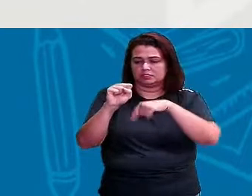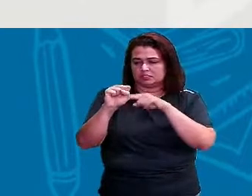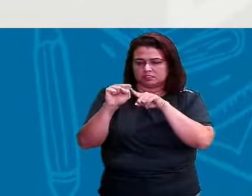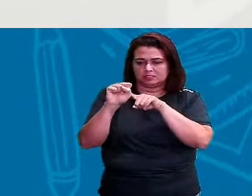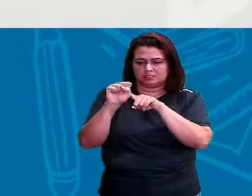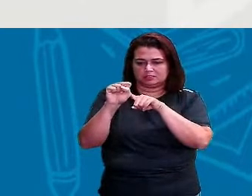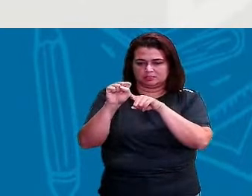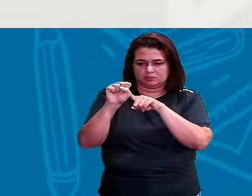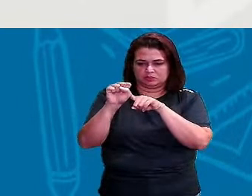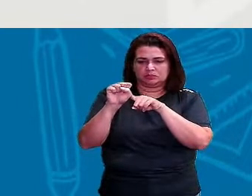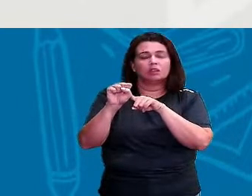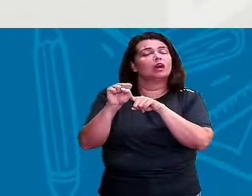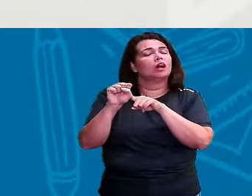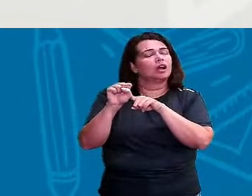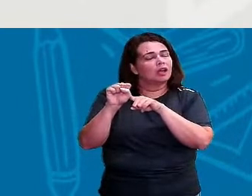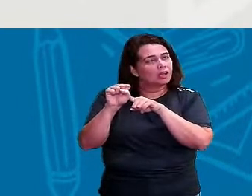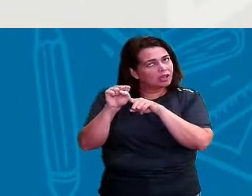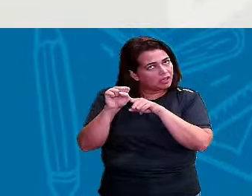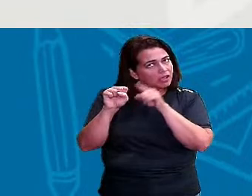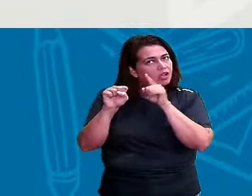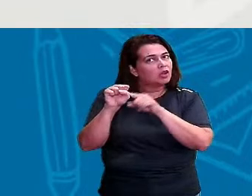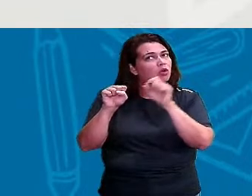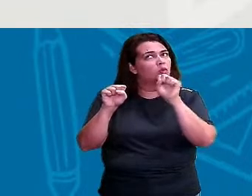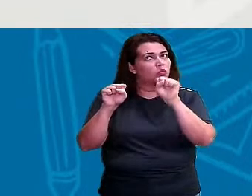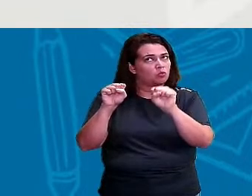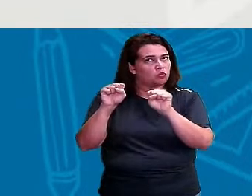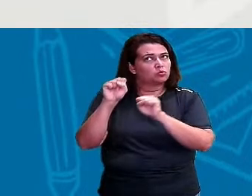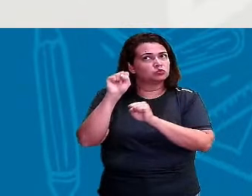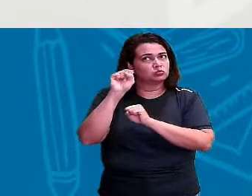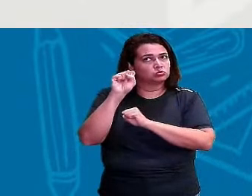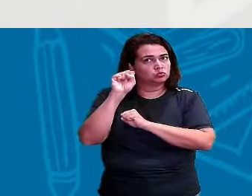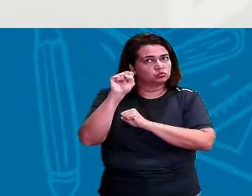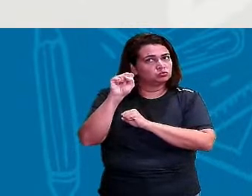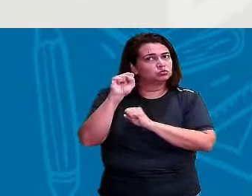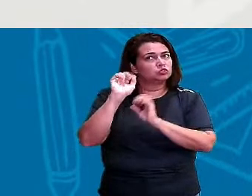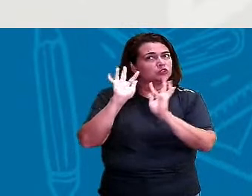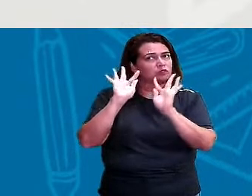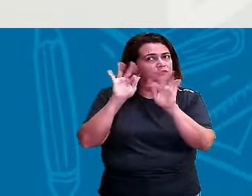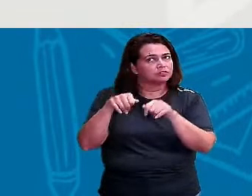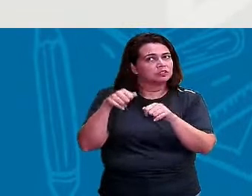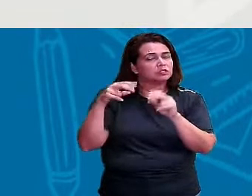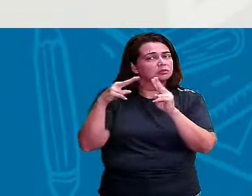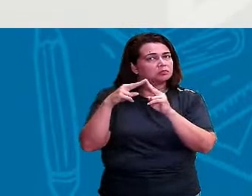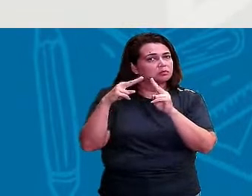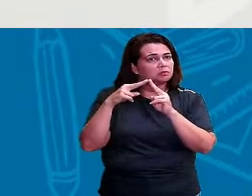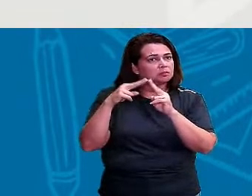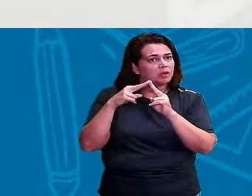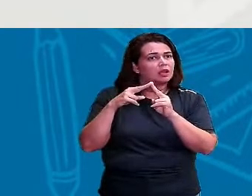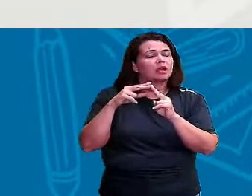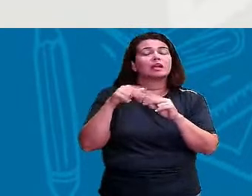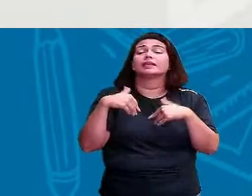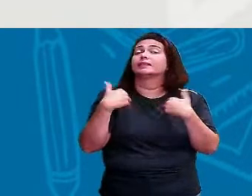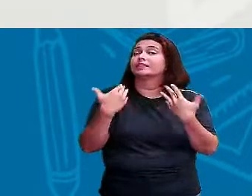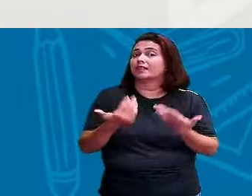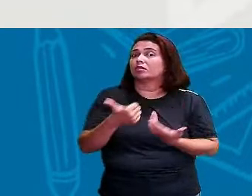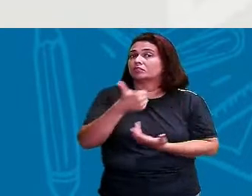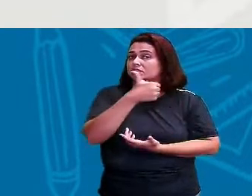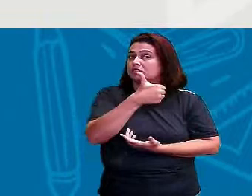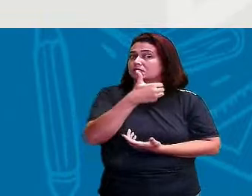8. Então, se ele termina em 8, 8 é par,